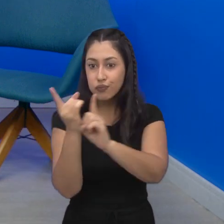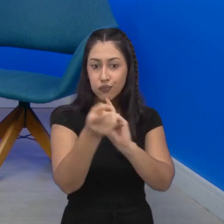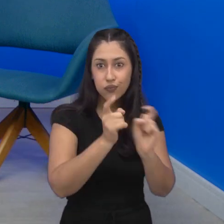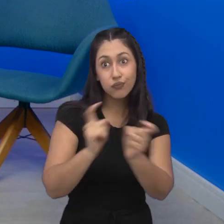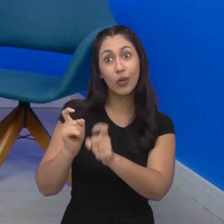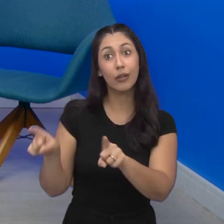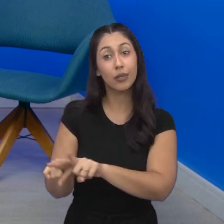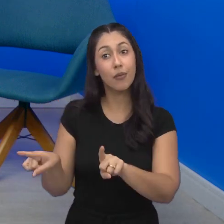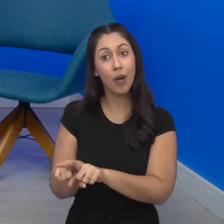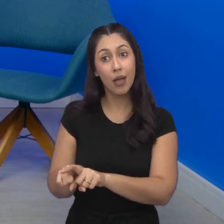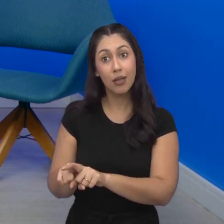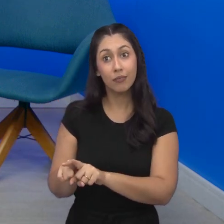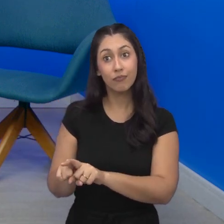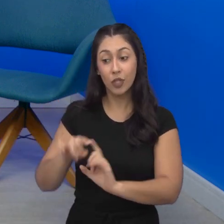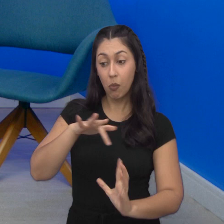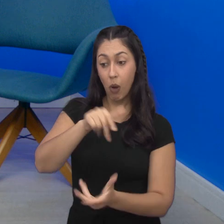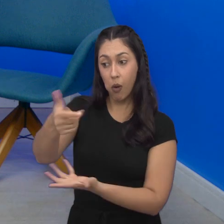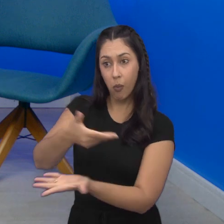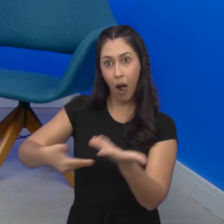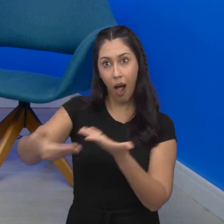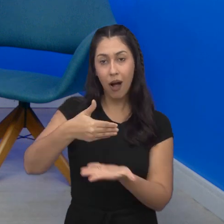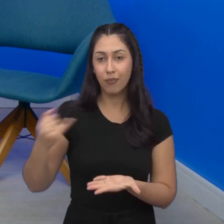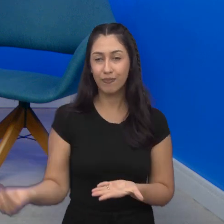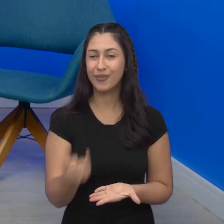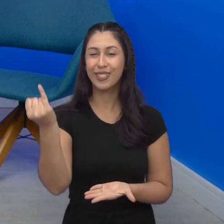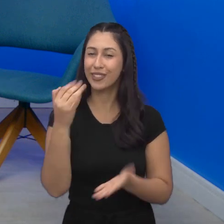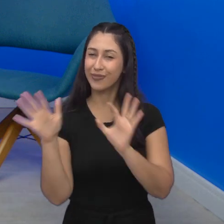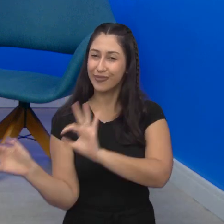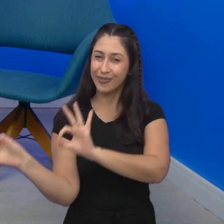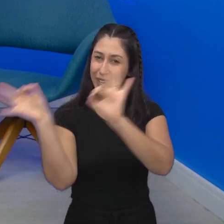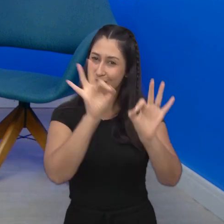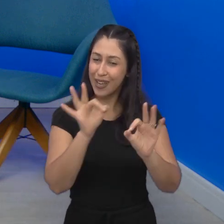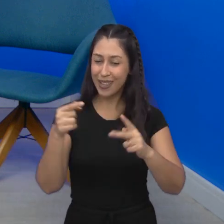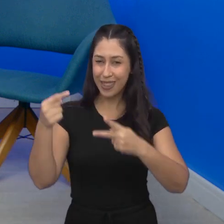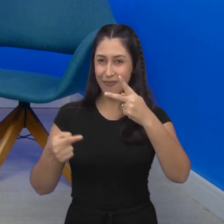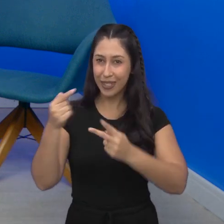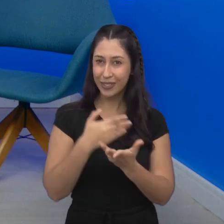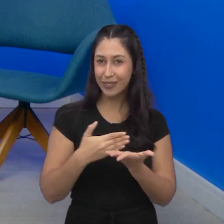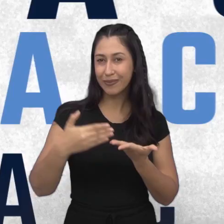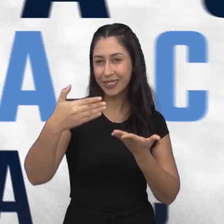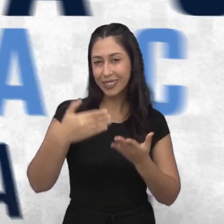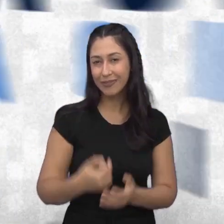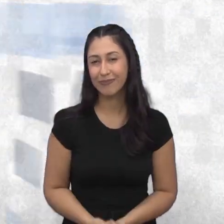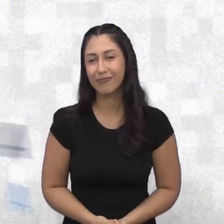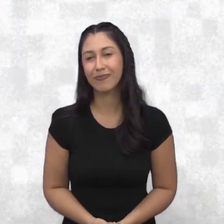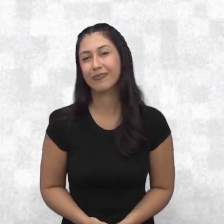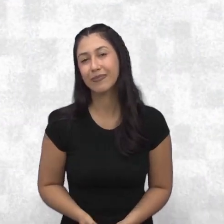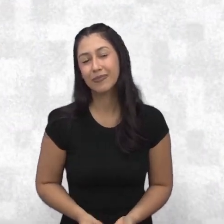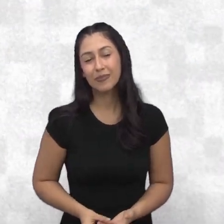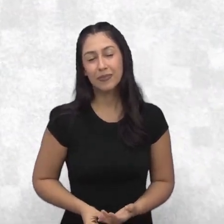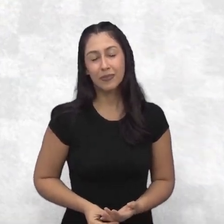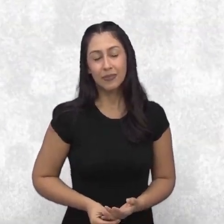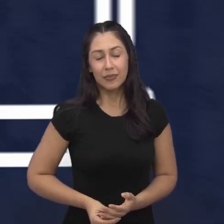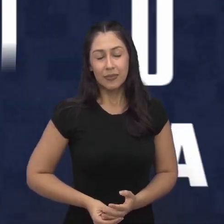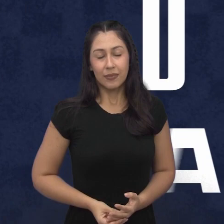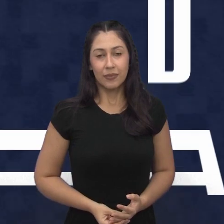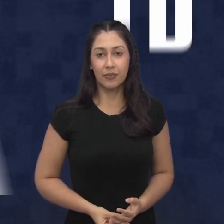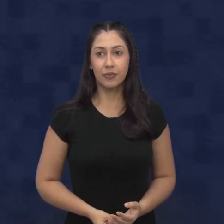importância das relações internacionais para as nações. Fique com a gente, o Sobre Política está começando.